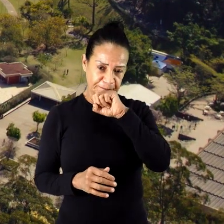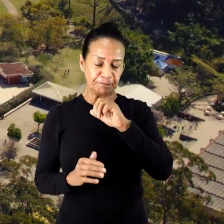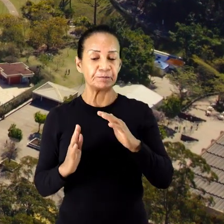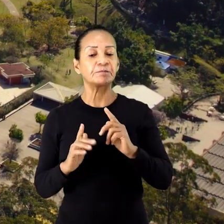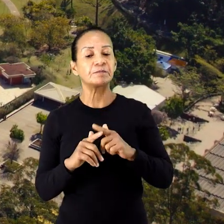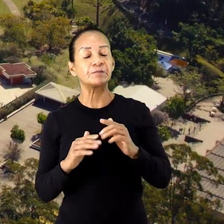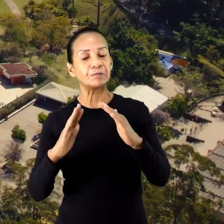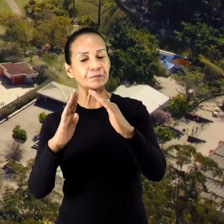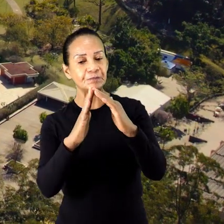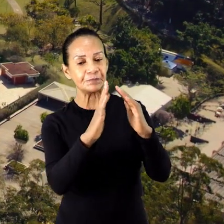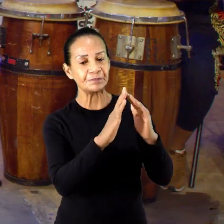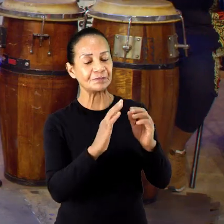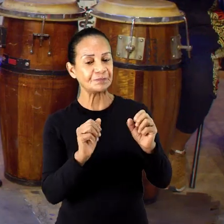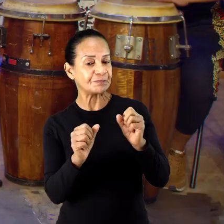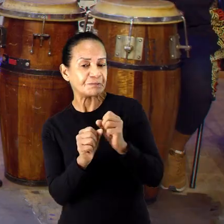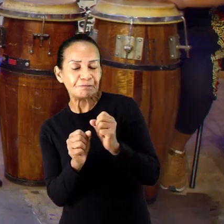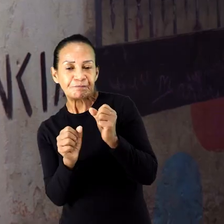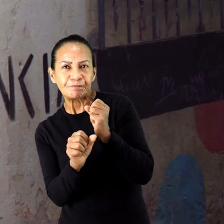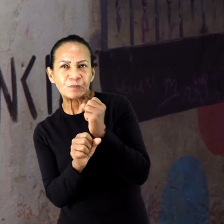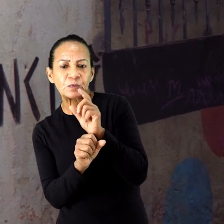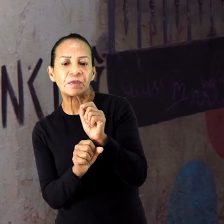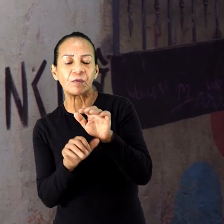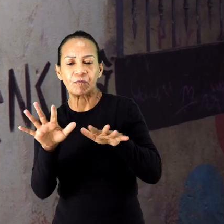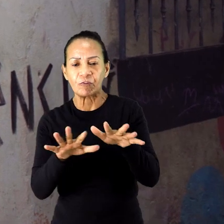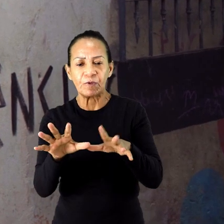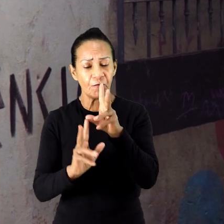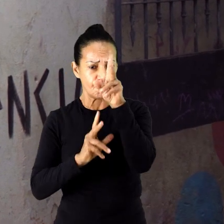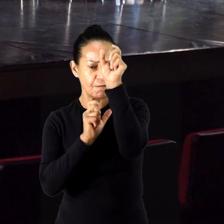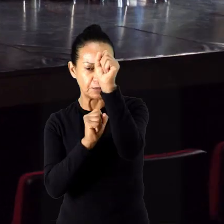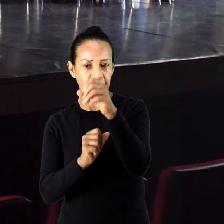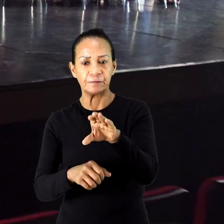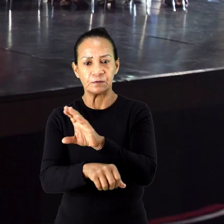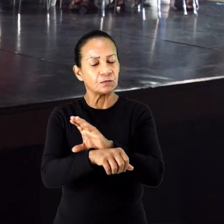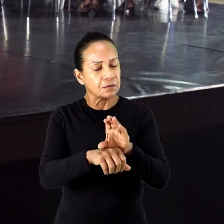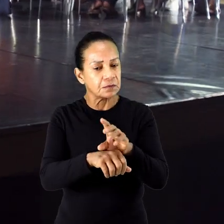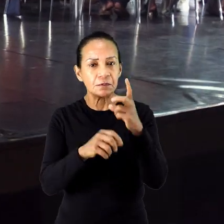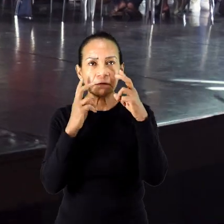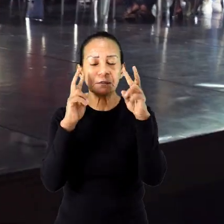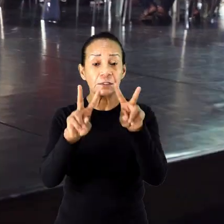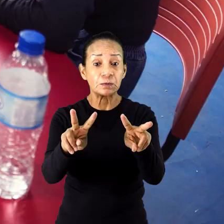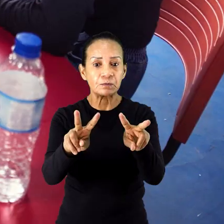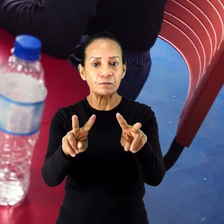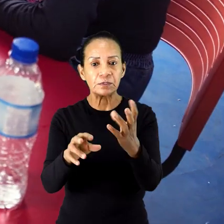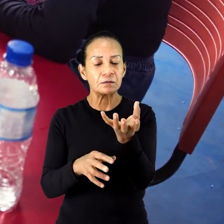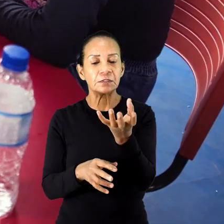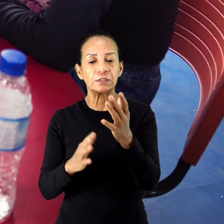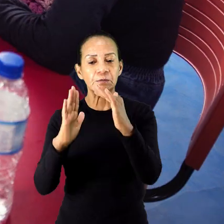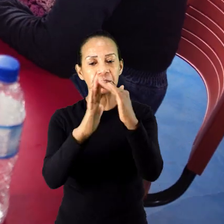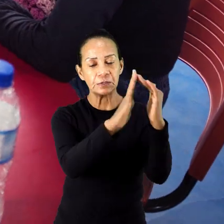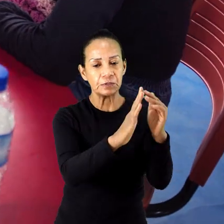moradores daqui começaram a criar um movimento cultural muito forte, cara. A galera que está relacionada à cultura tem essa visão. Mas eu gostaria